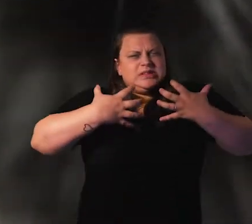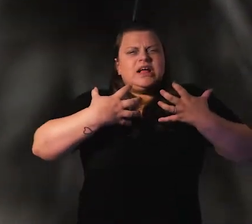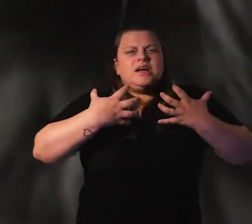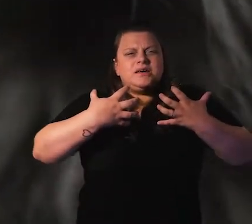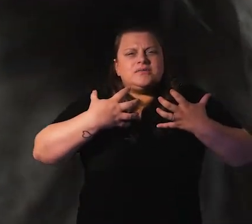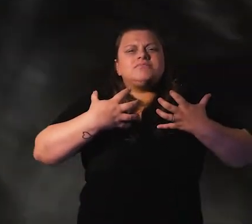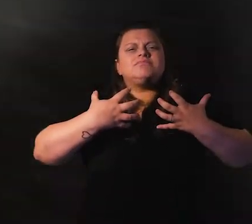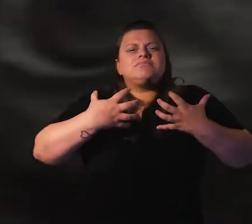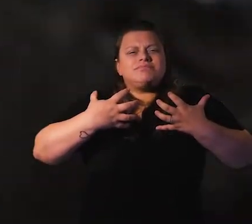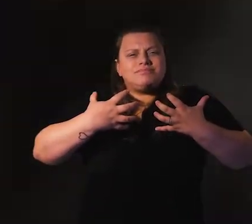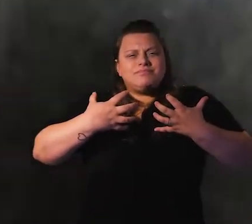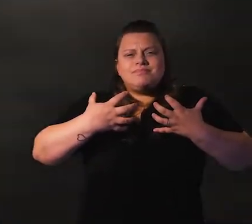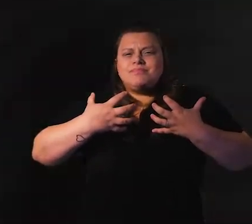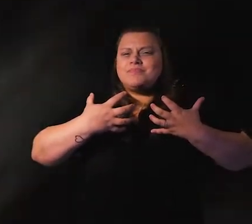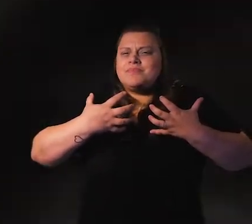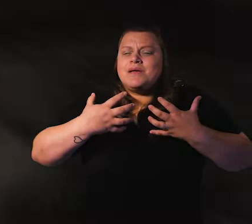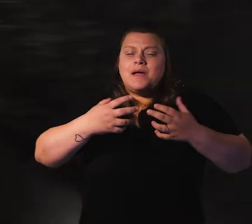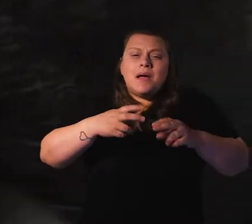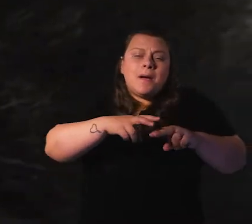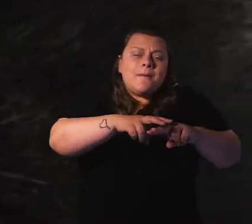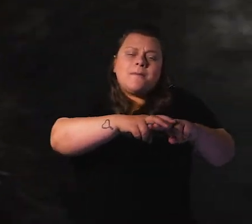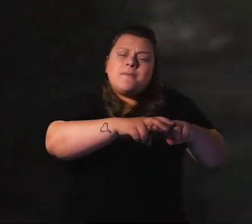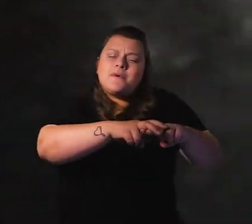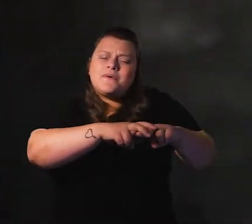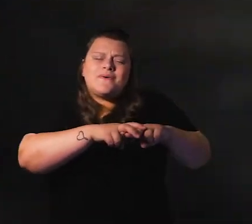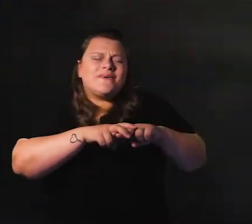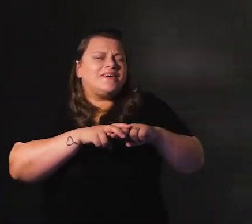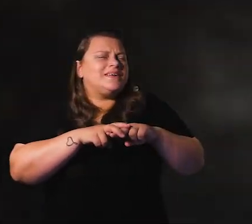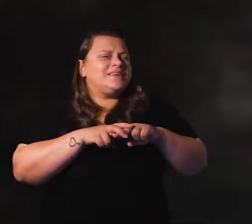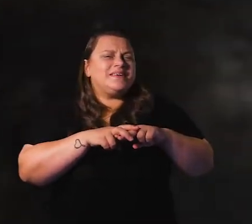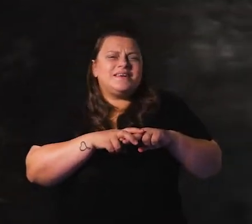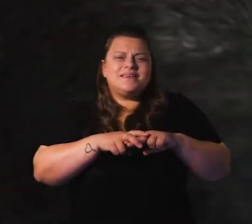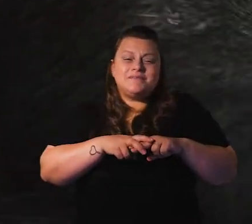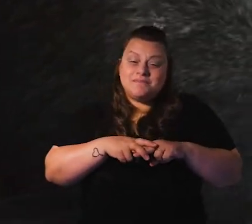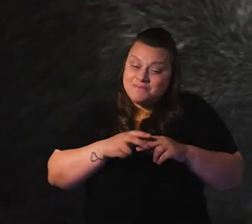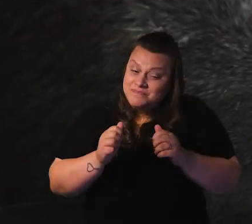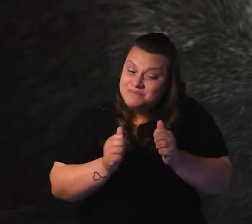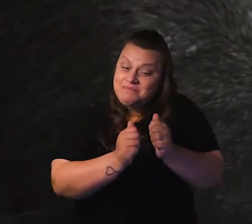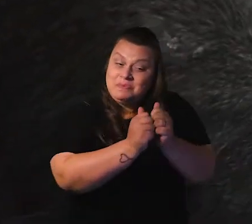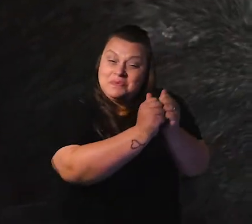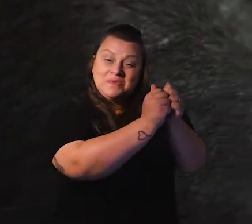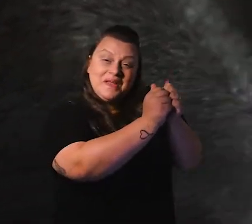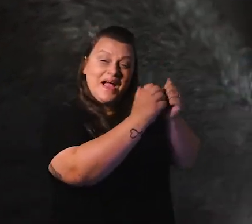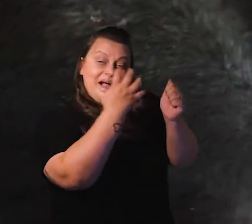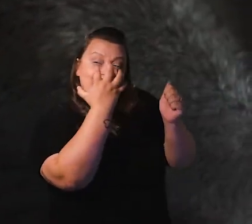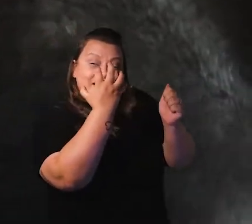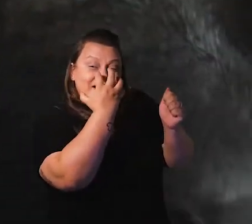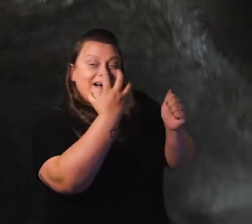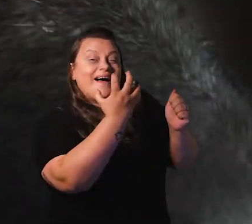exagerada Porém, bem